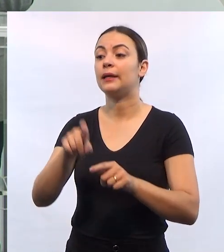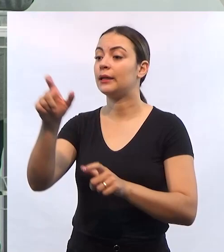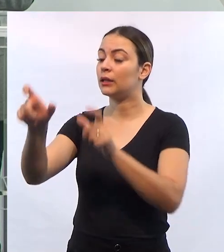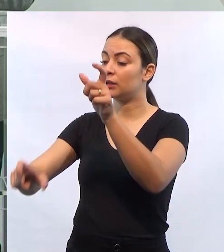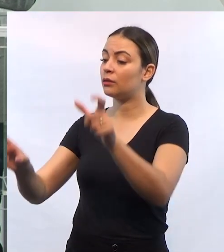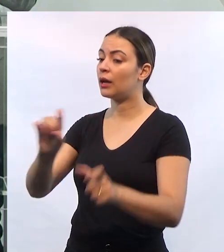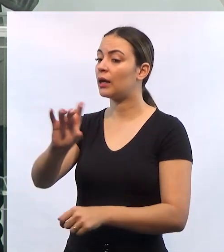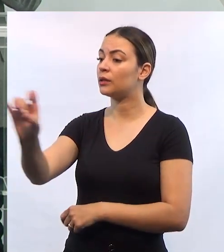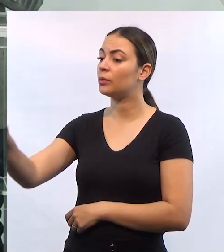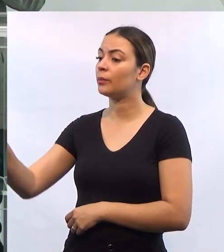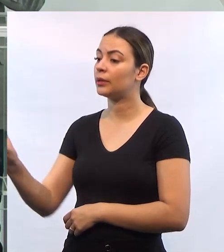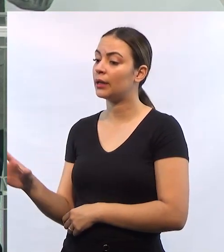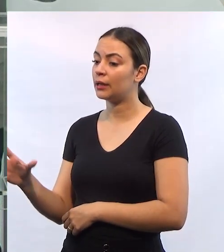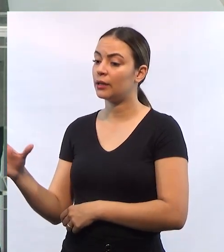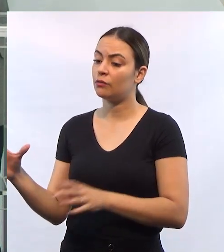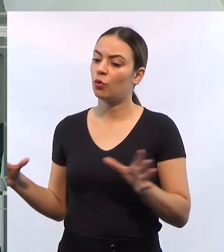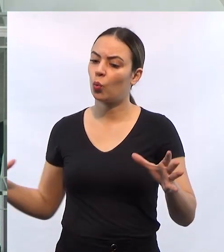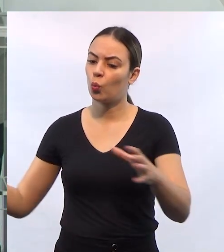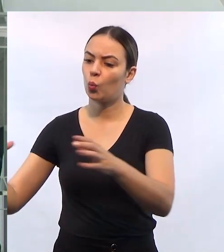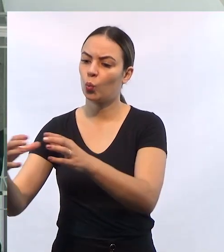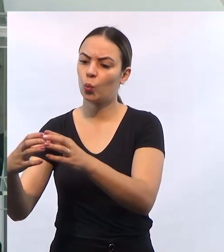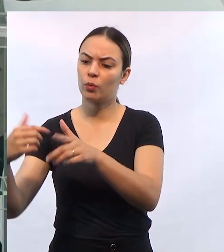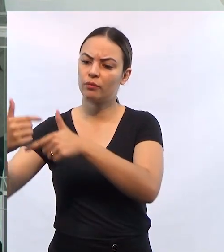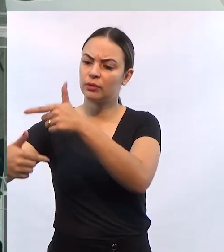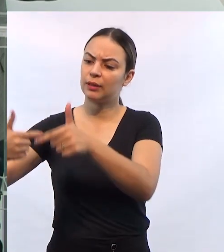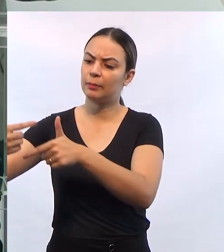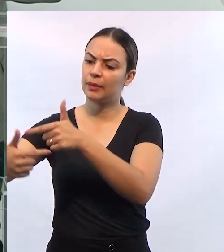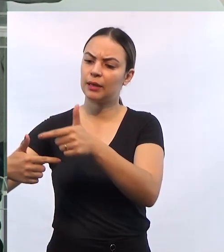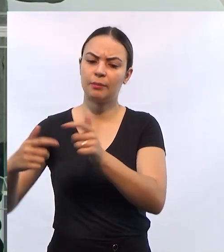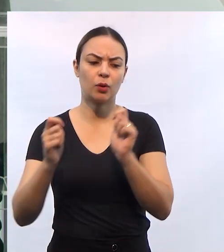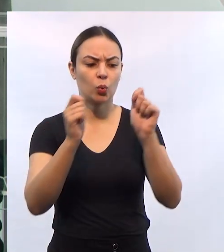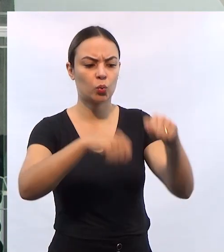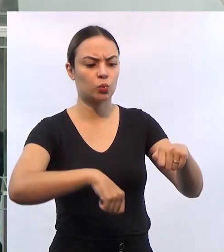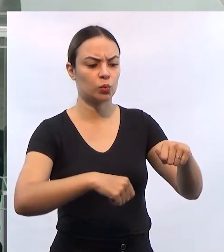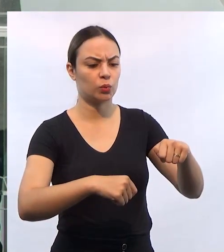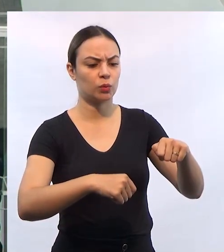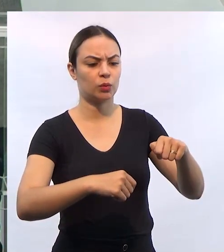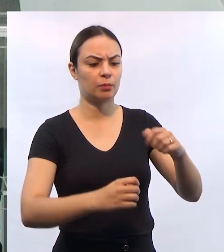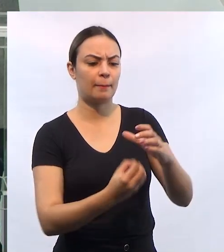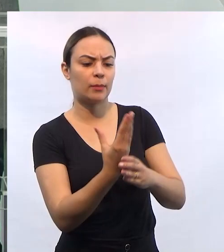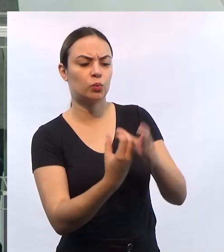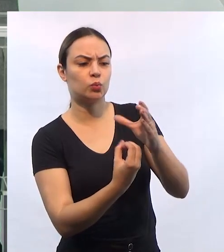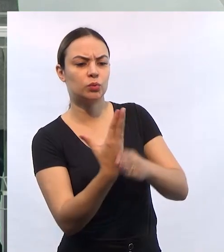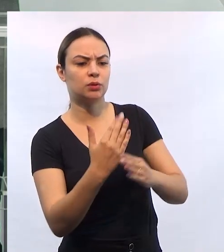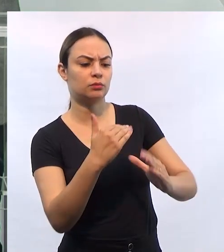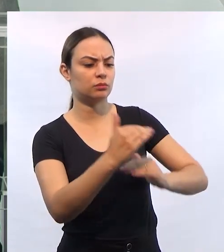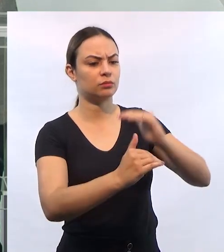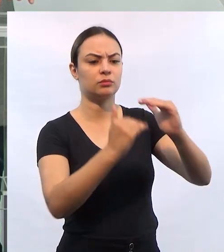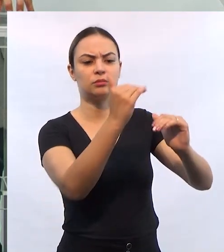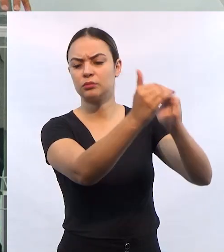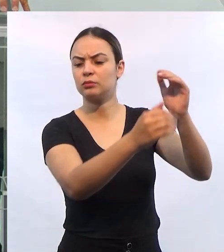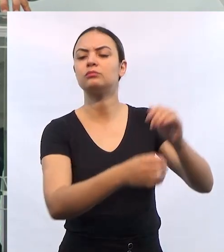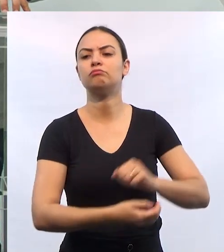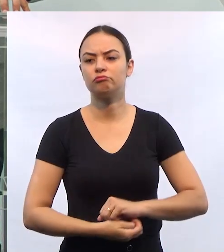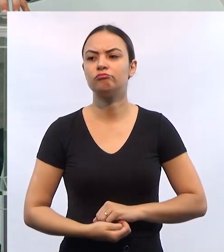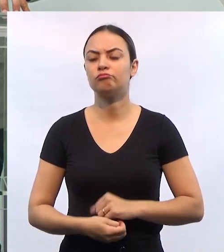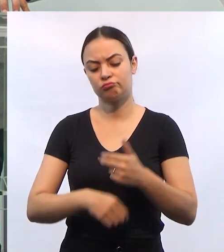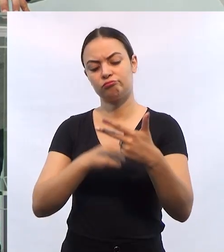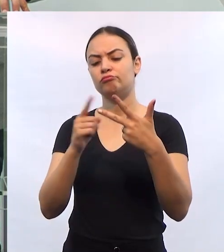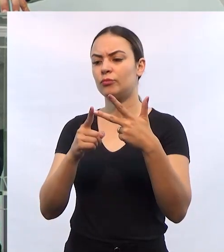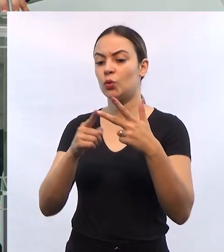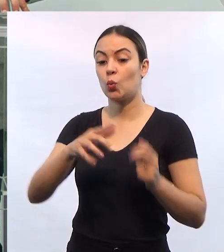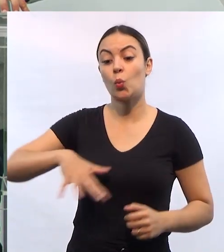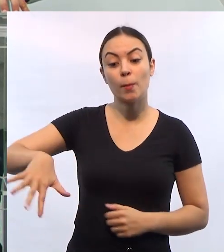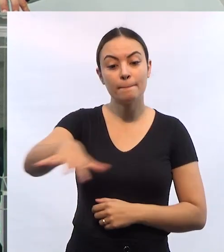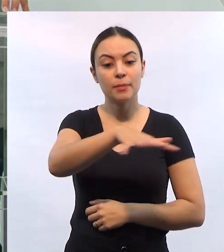tá? E além de eu atender tudo isso, ela precisa se sentir bem aqui dentro do ambiente. O ambiente de trabalho precisa